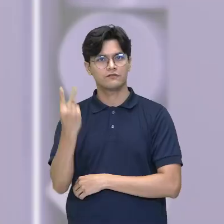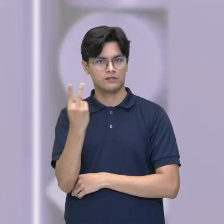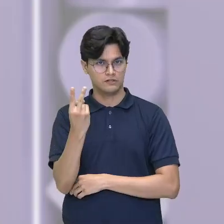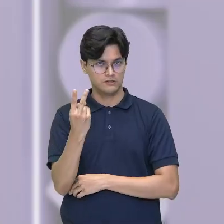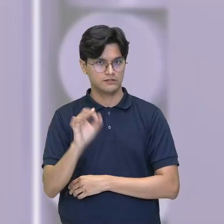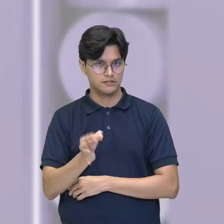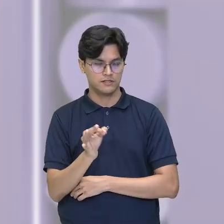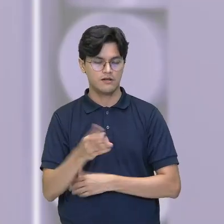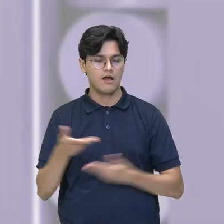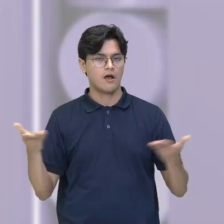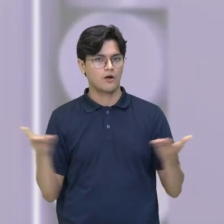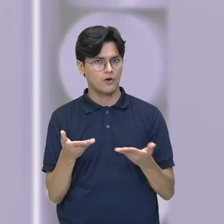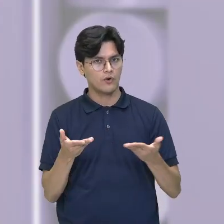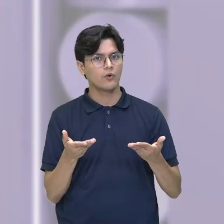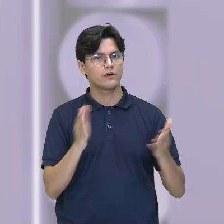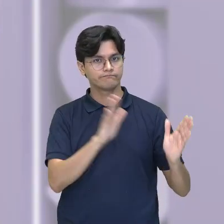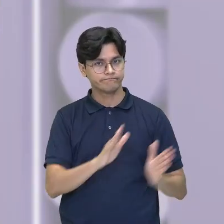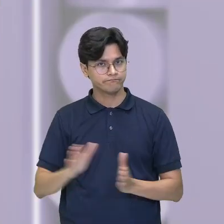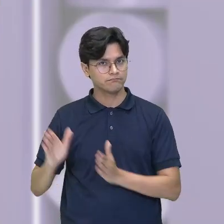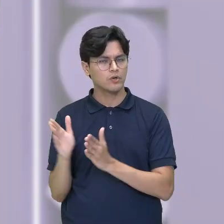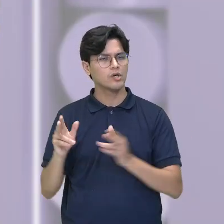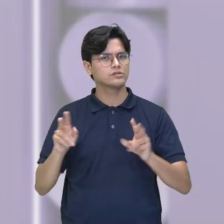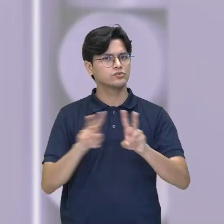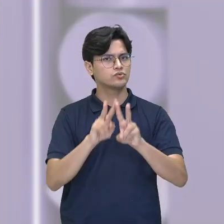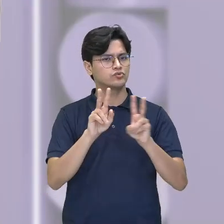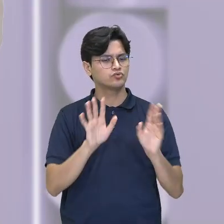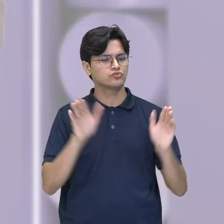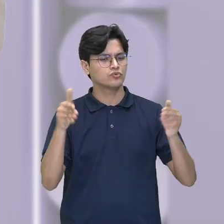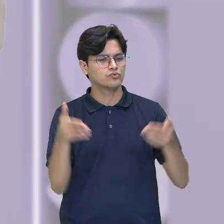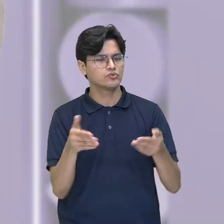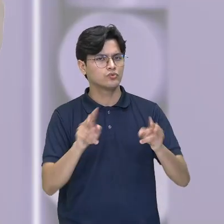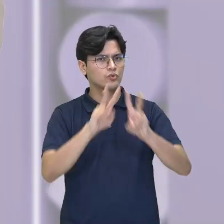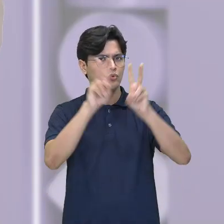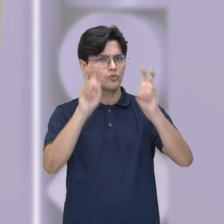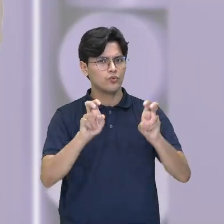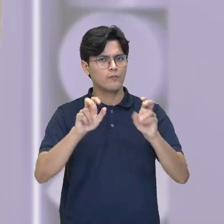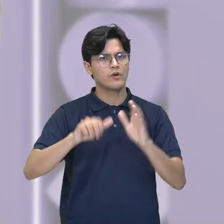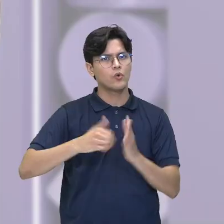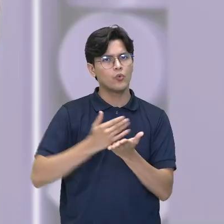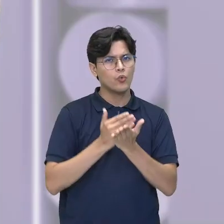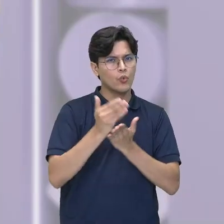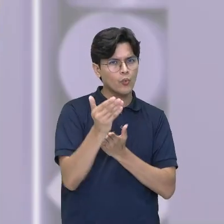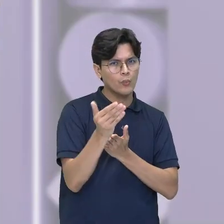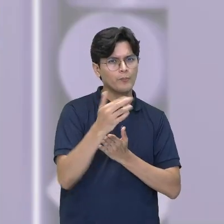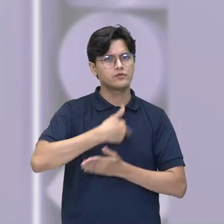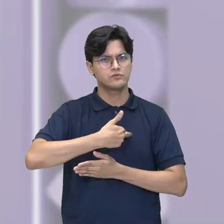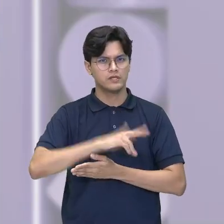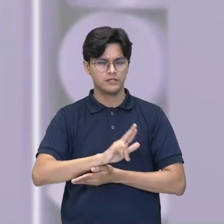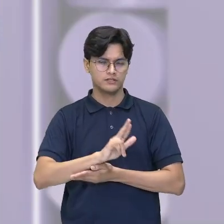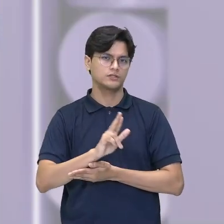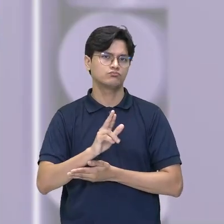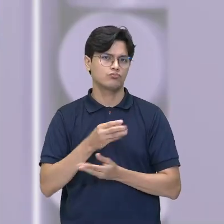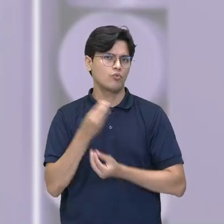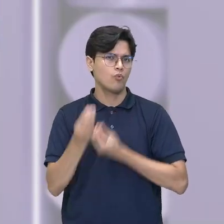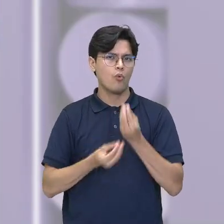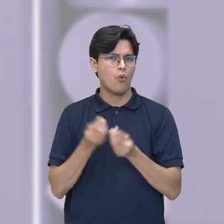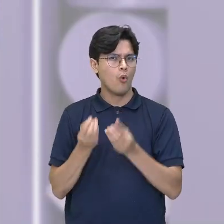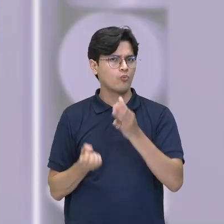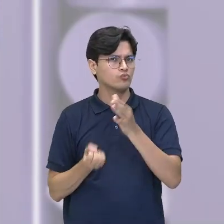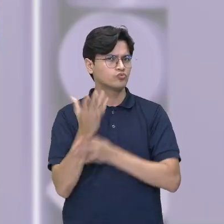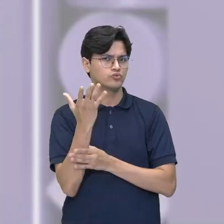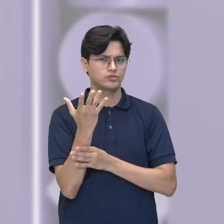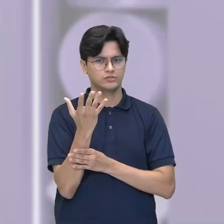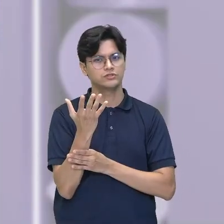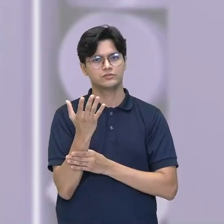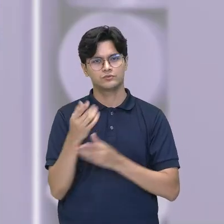outro passo sobre a dimensão das primeiras religiões. Como é que elas se originaram?